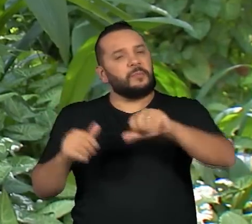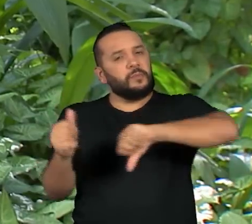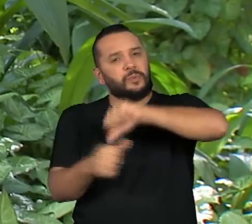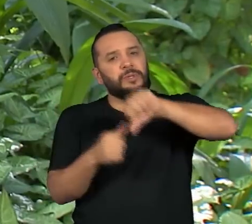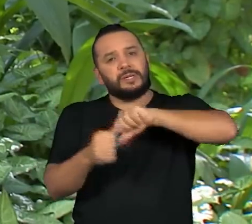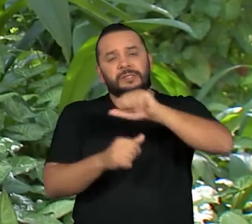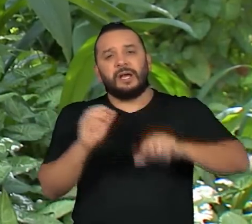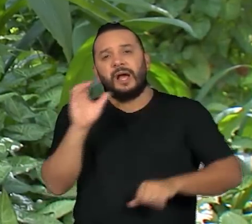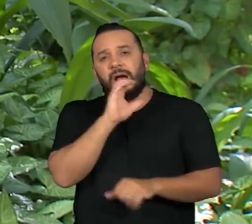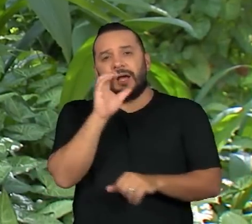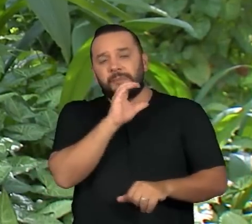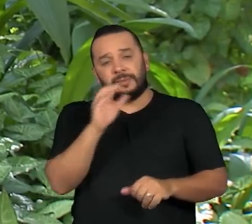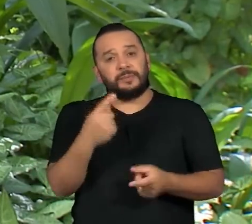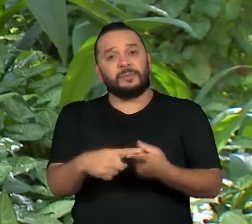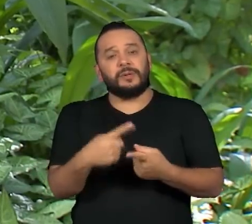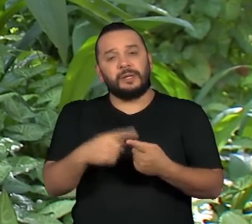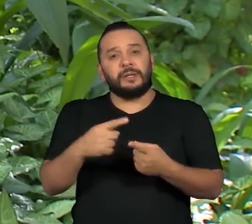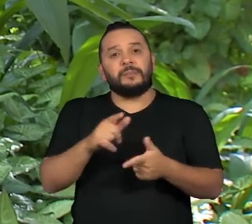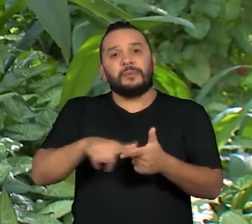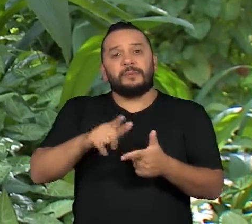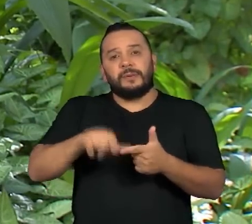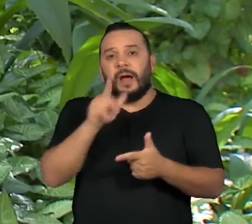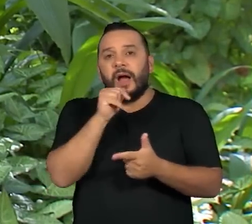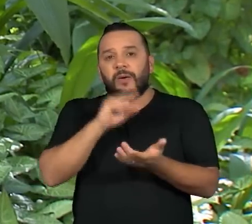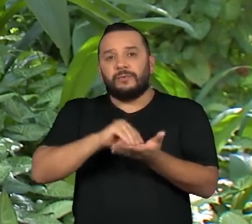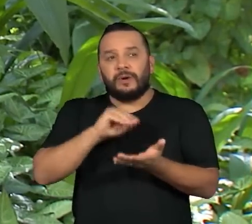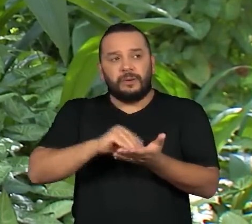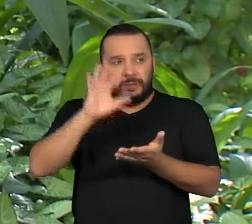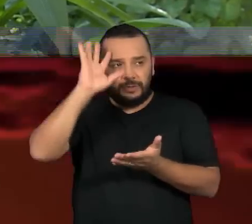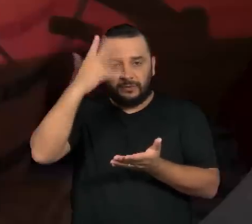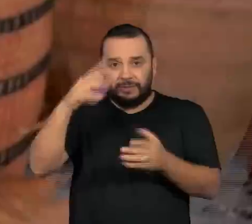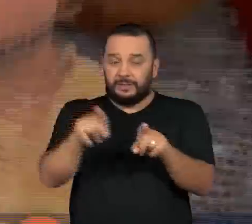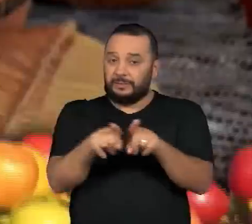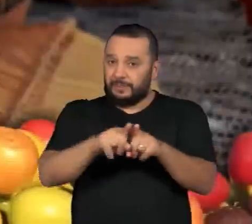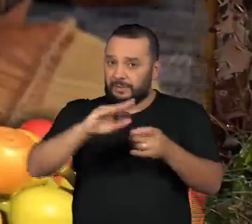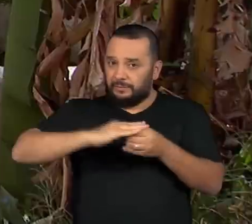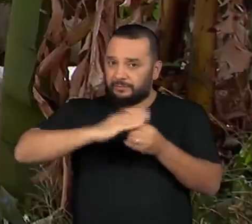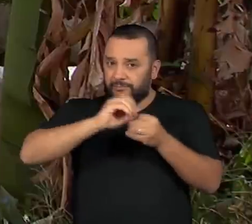crise global da água e saneamento. Veja os destaques.